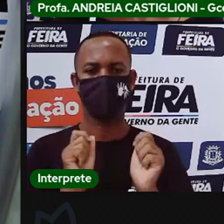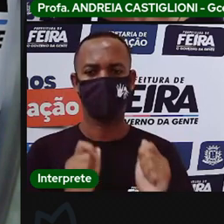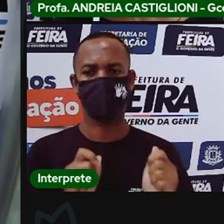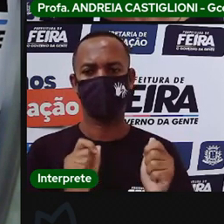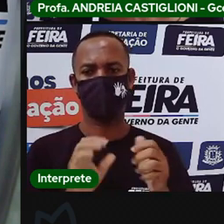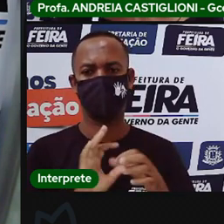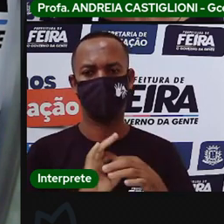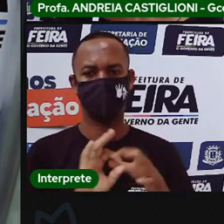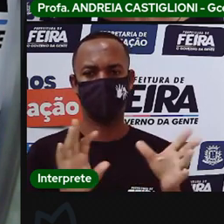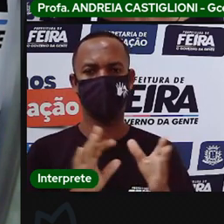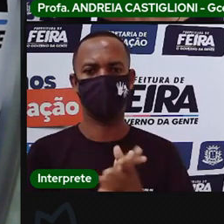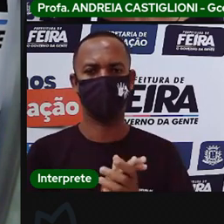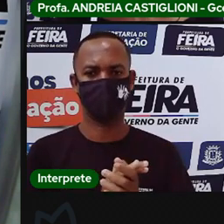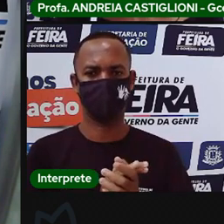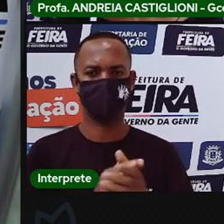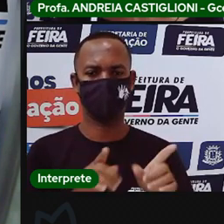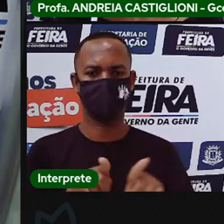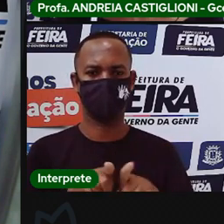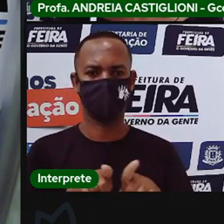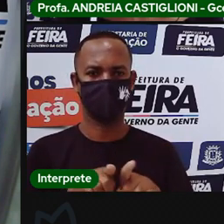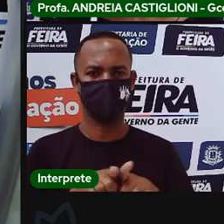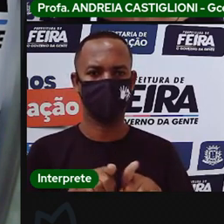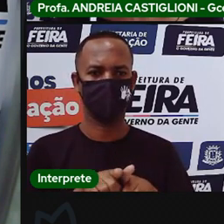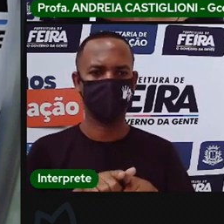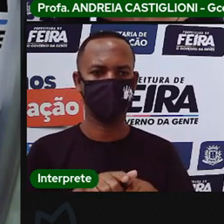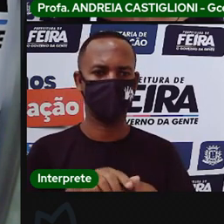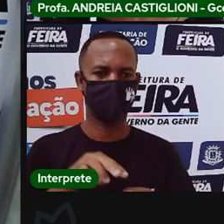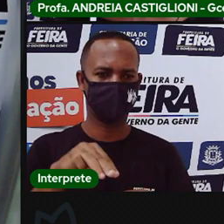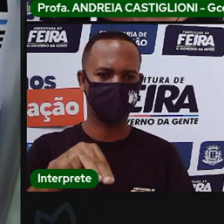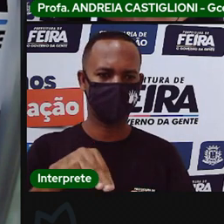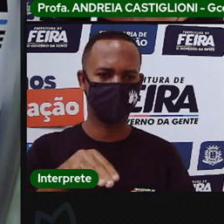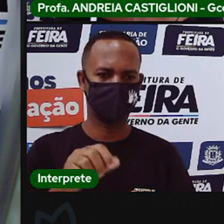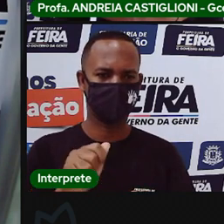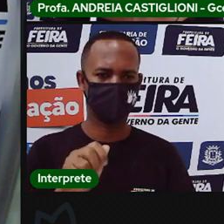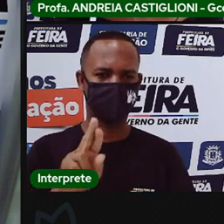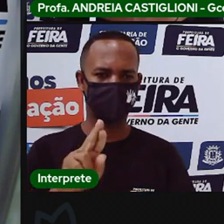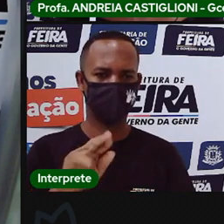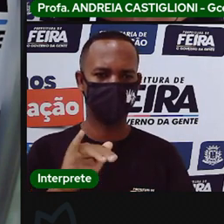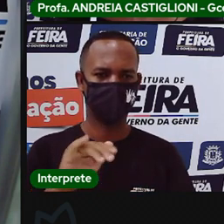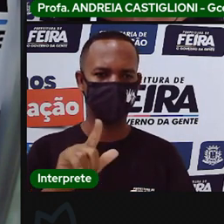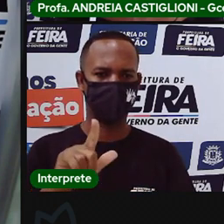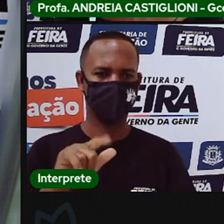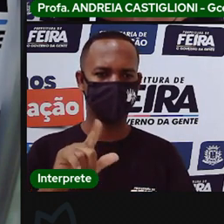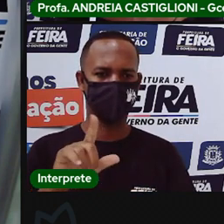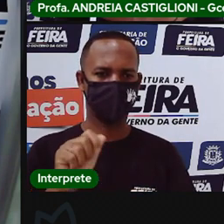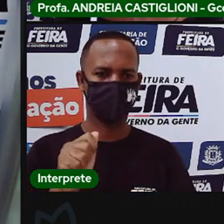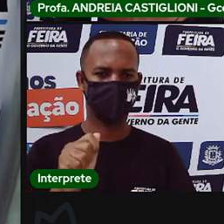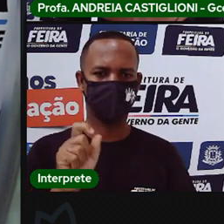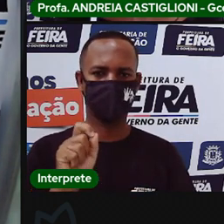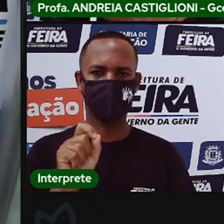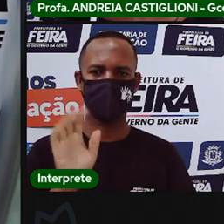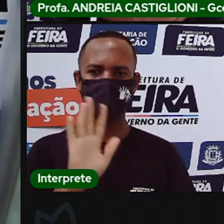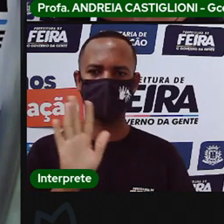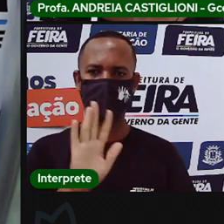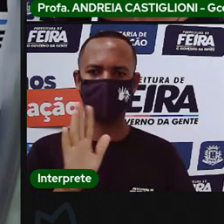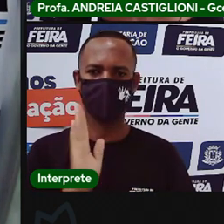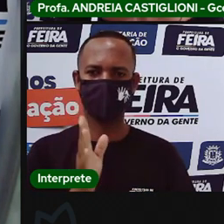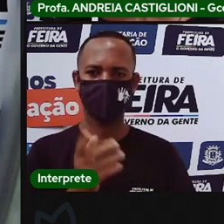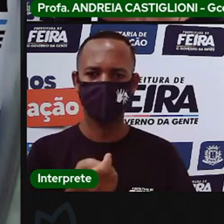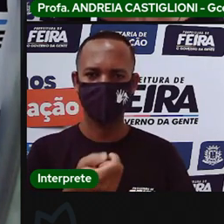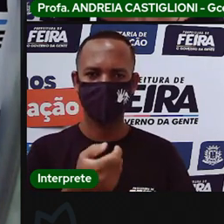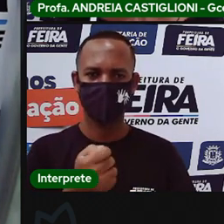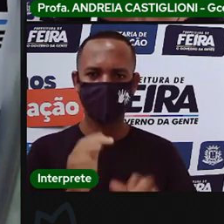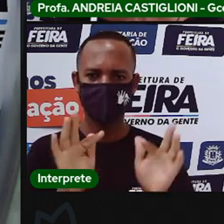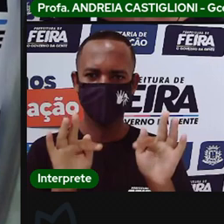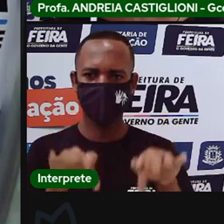pode tirar Marília um pouquinho para Marília tomar uma aguinha. Daqui a pouco Marília retorna para dar o tchau, porque a gente já está finalizando praticamente, tá, Marília? Eu